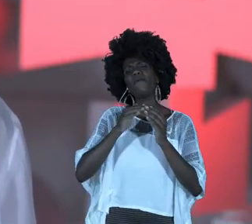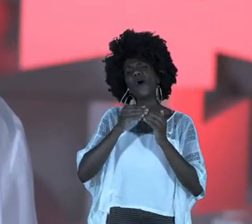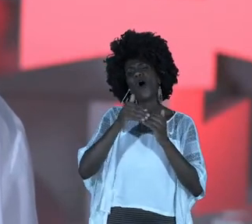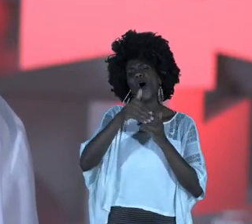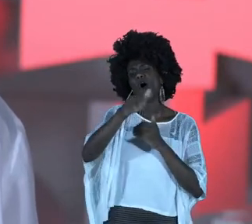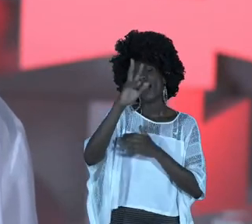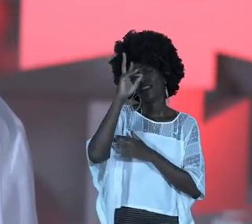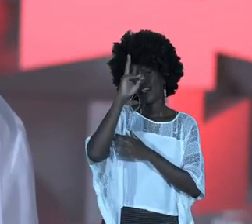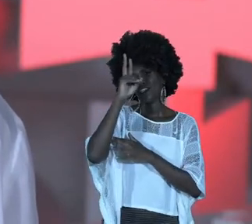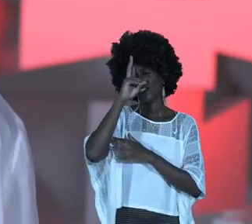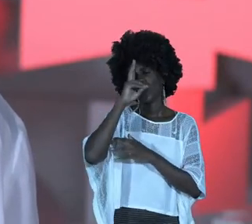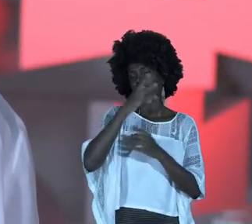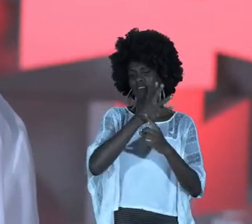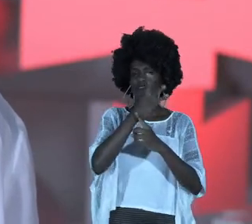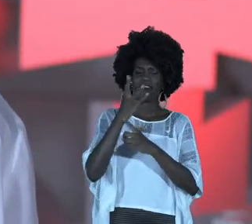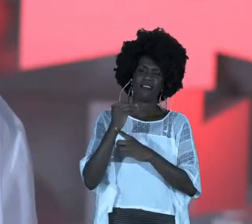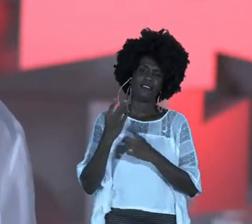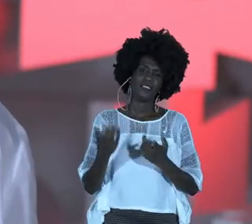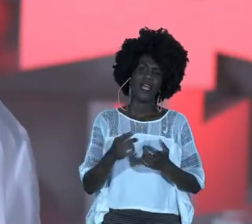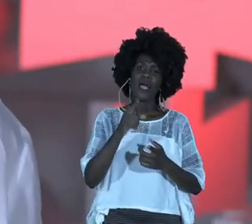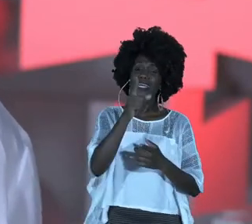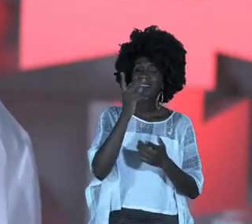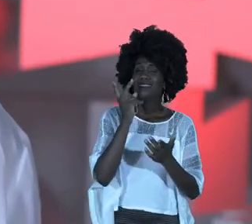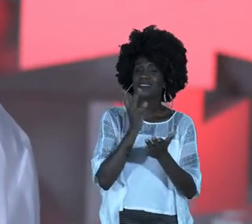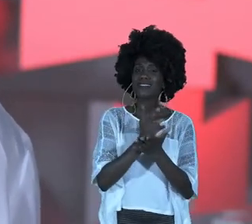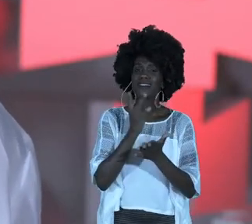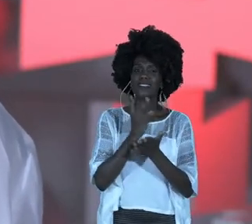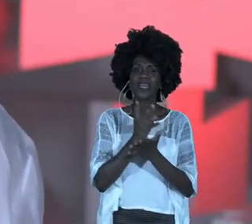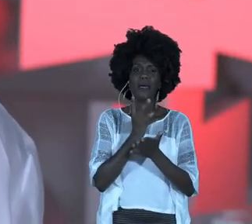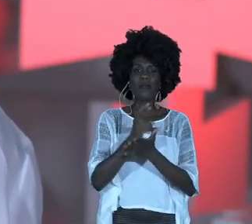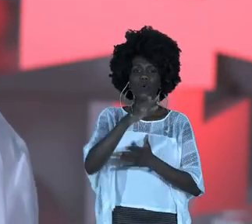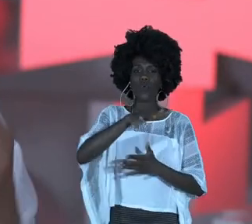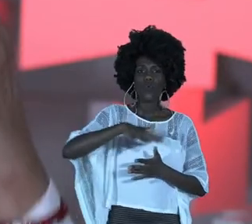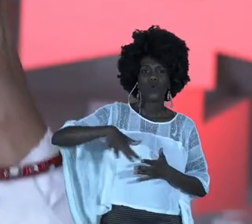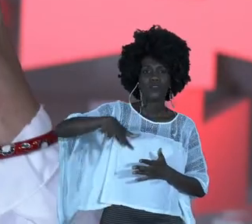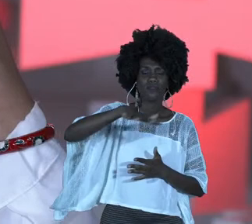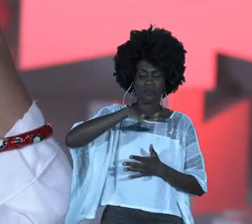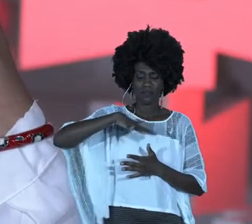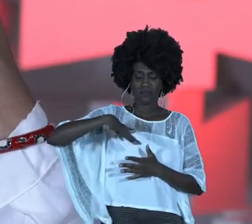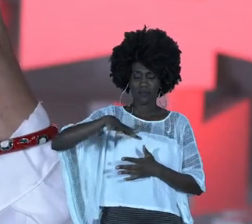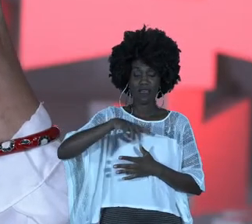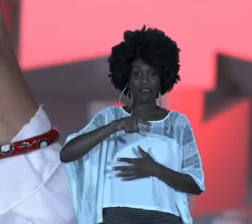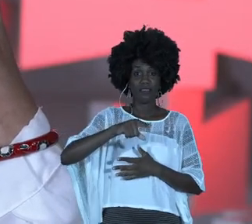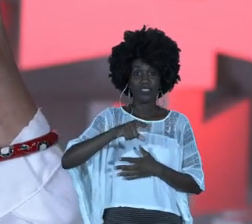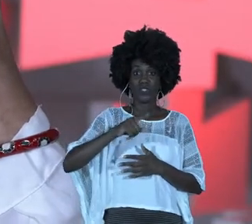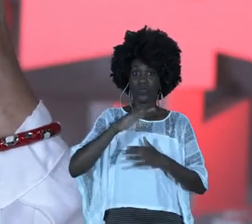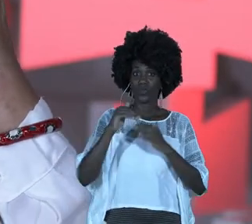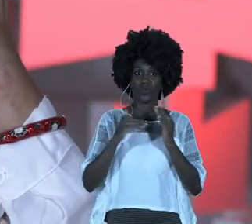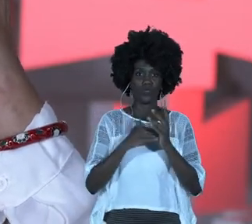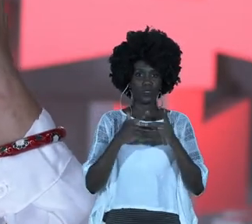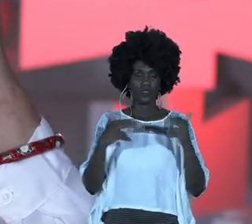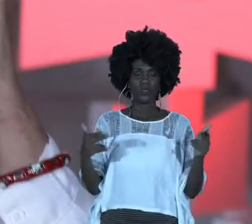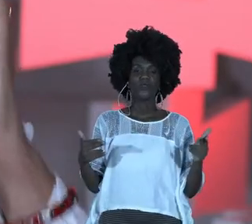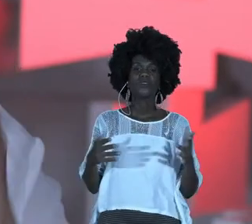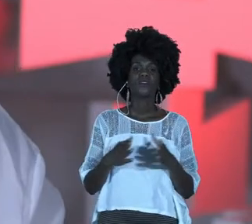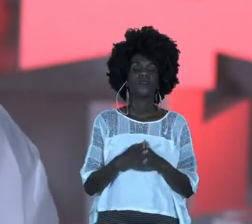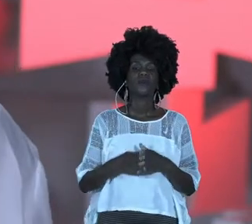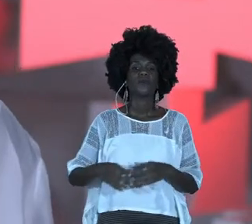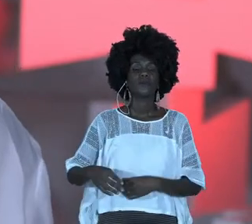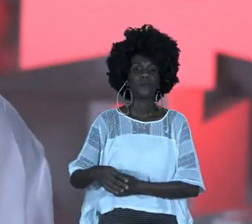história da arte. Então, sempre há um jogo espacial, em geral, em tudo que se faz, em tudo que se